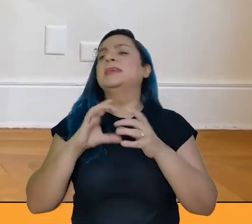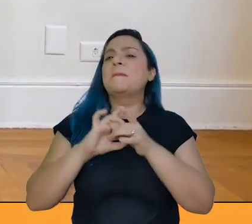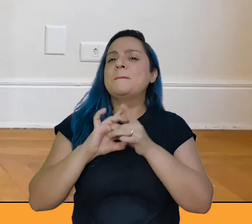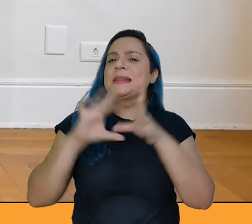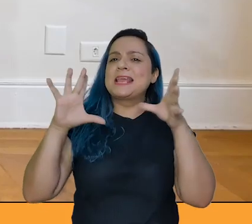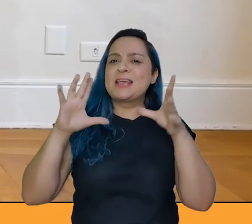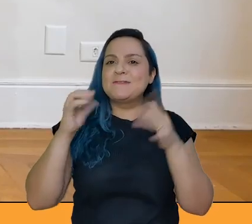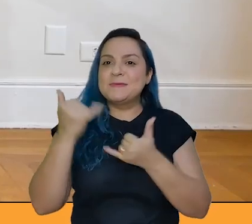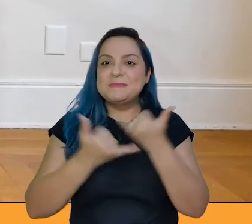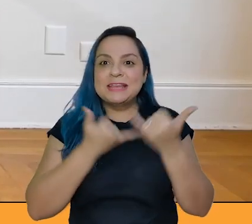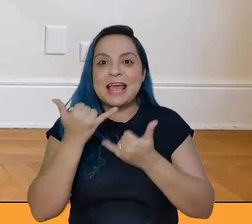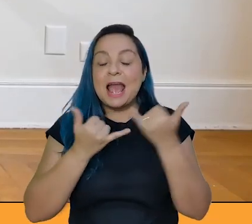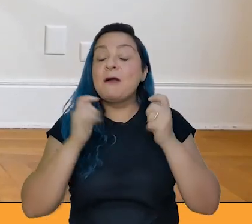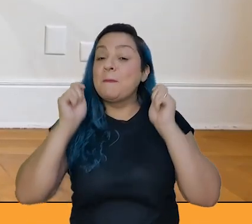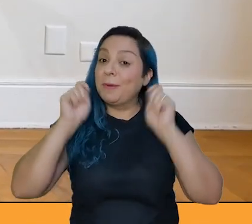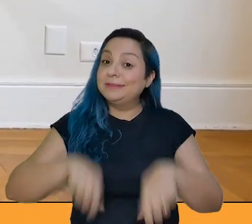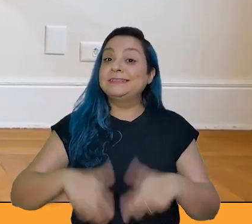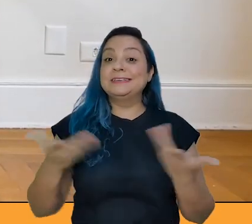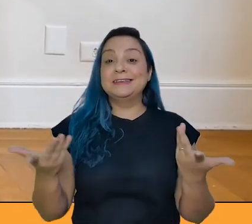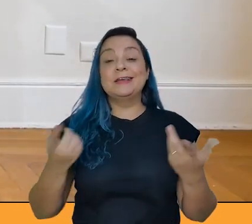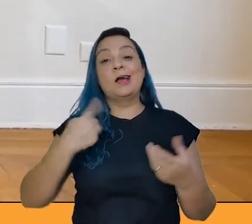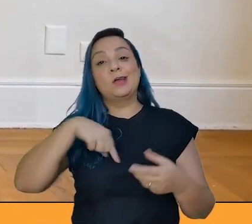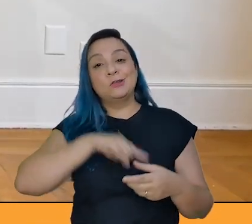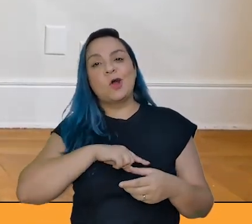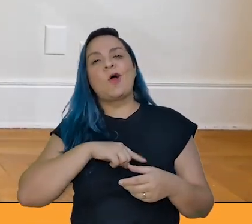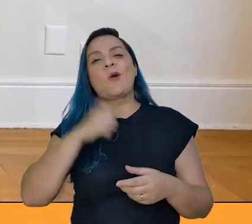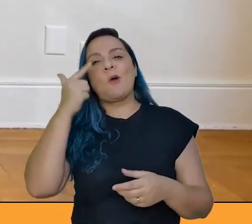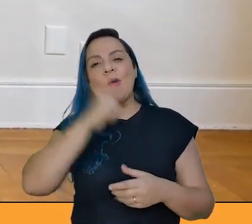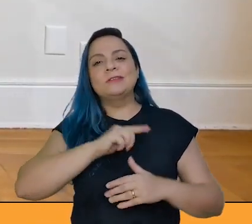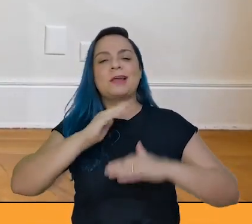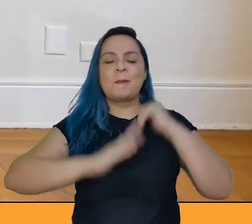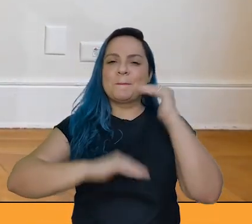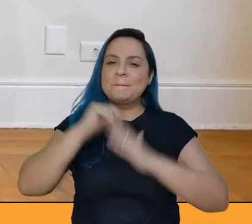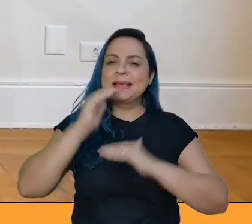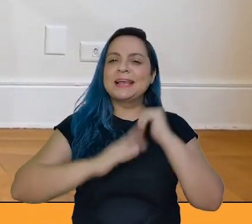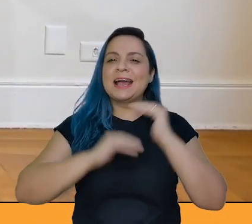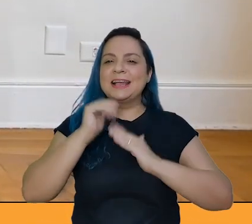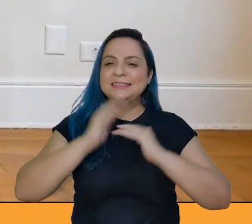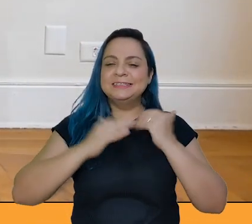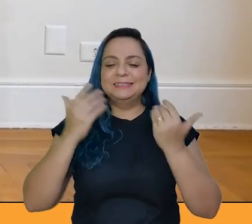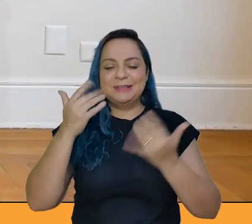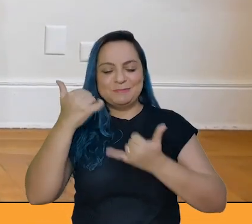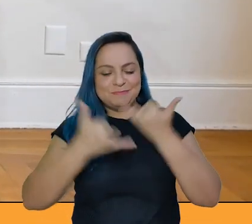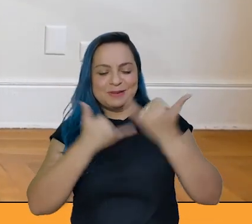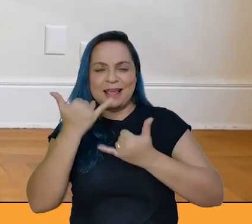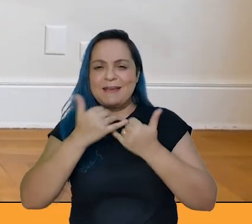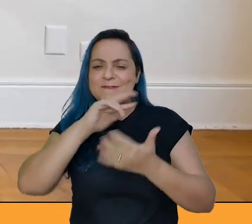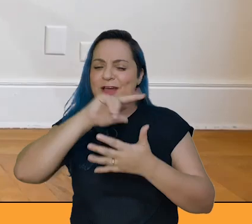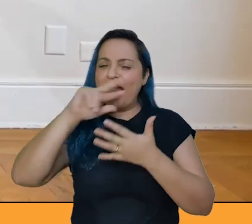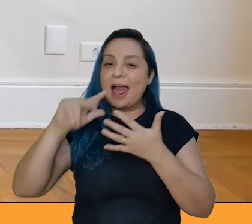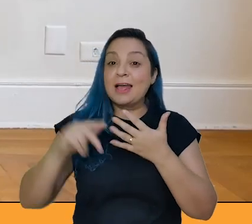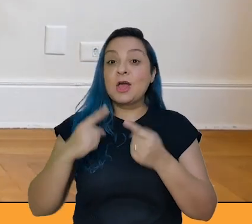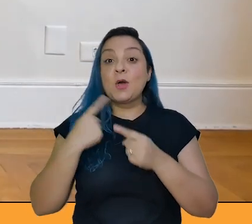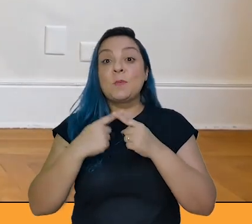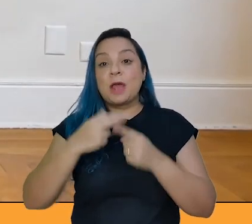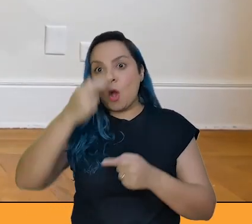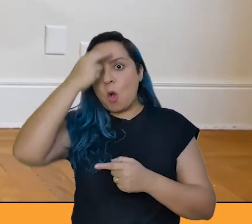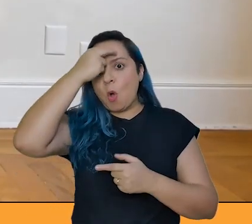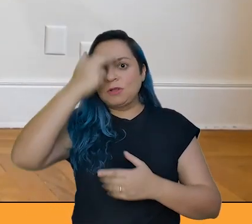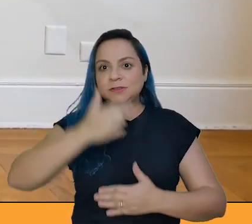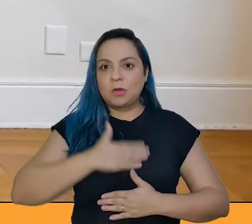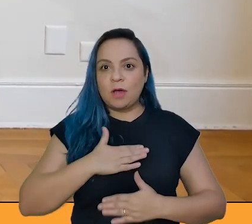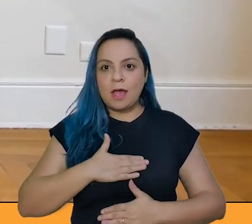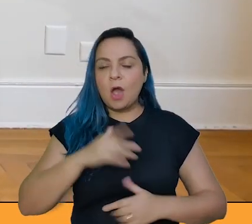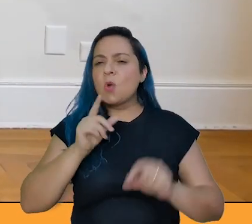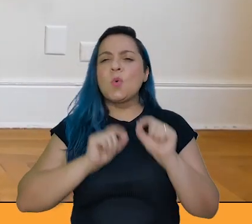solto. É super possível, assim, a gente consegue aplicar essa prática, essa dinâmica em várias coisas, porque a consciência